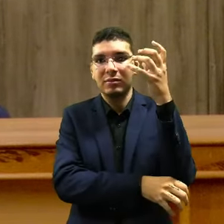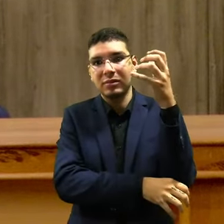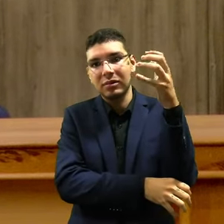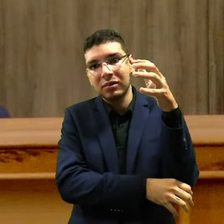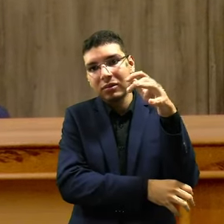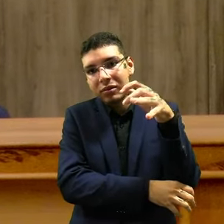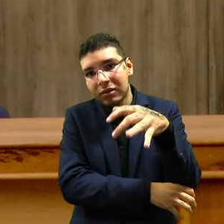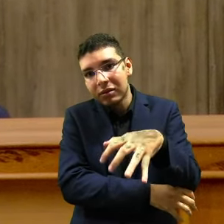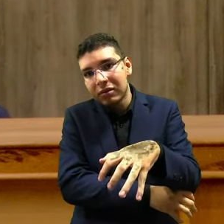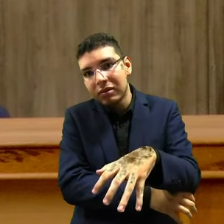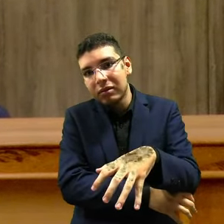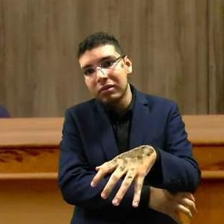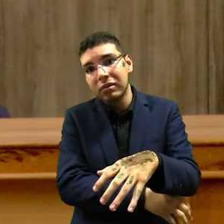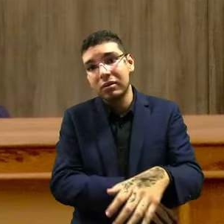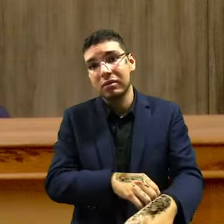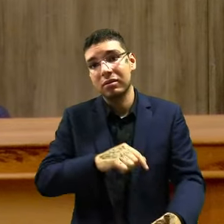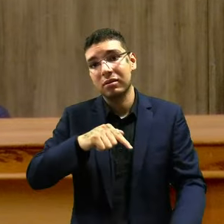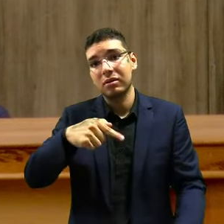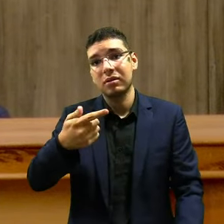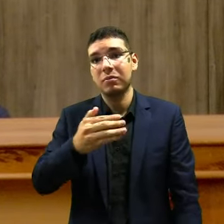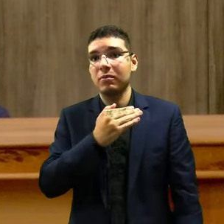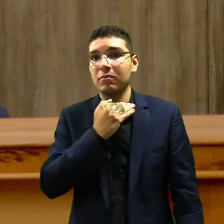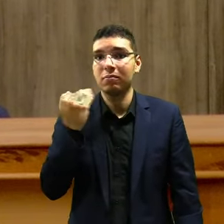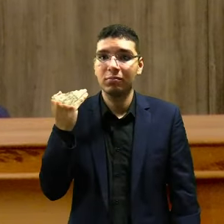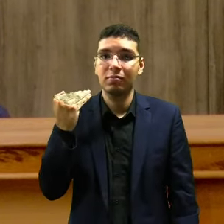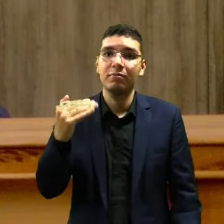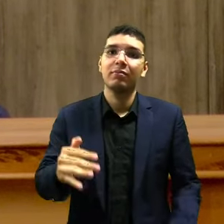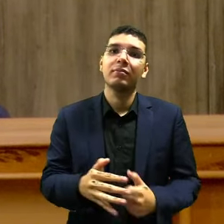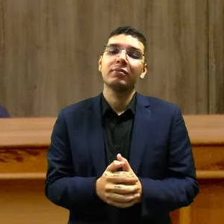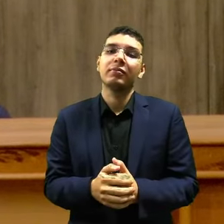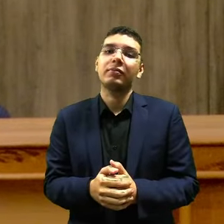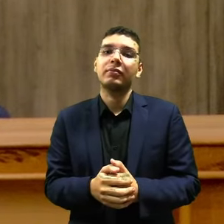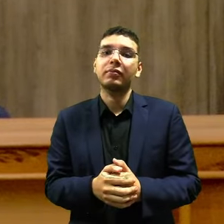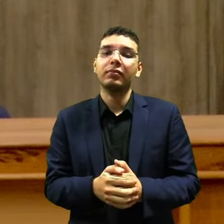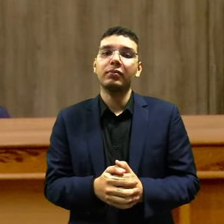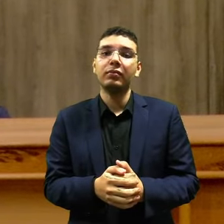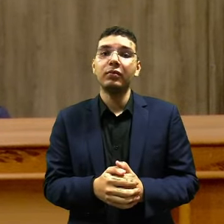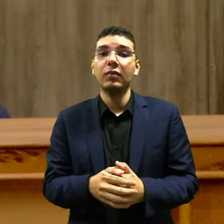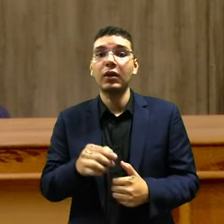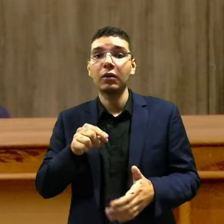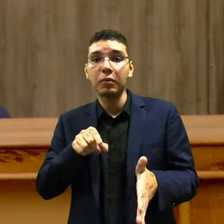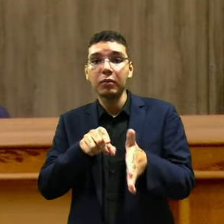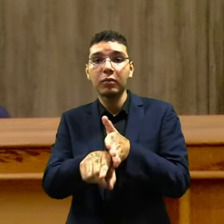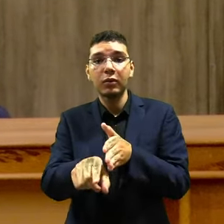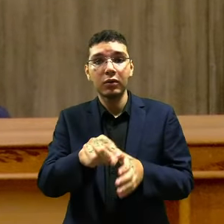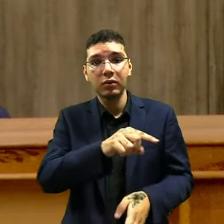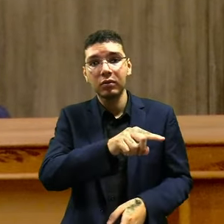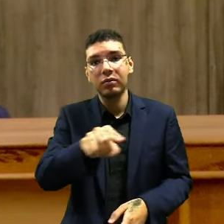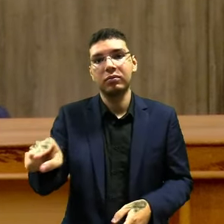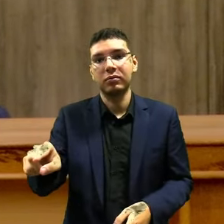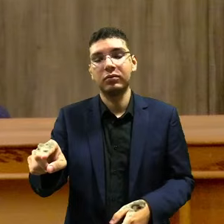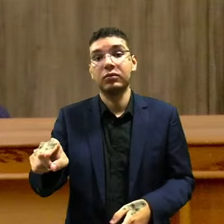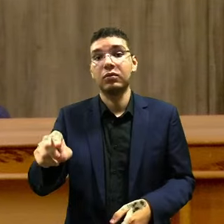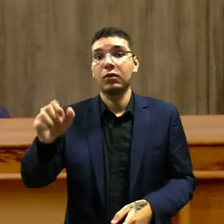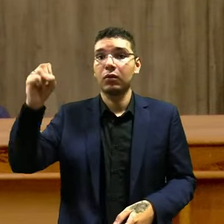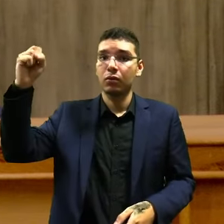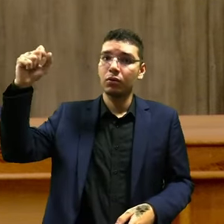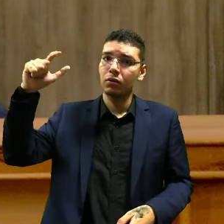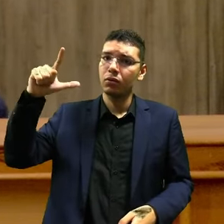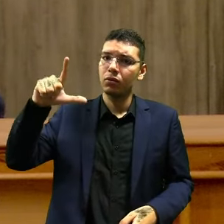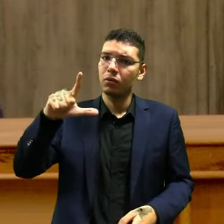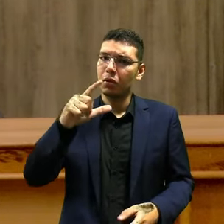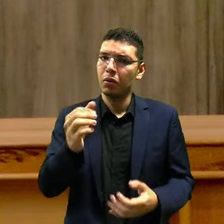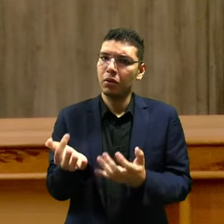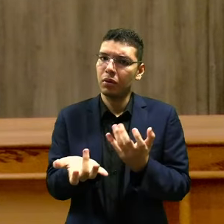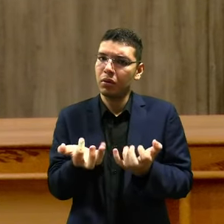quê morre Olhe para cá e eu uma coisa aqui a vocês o sol queima vamos lá para